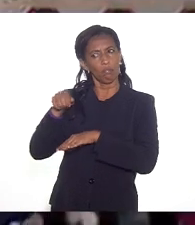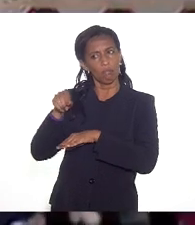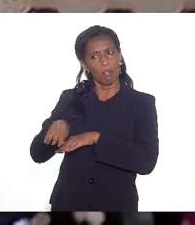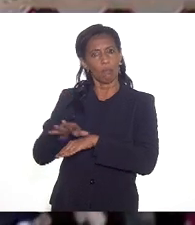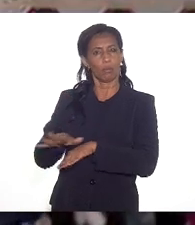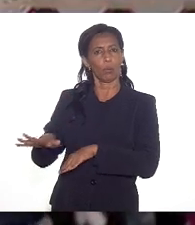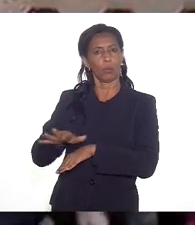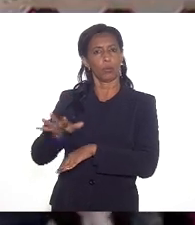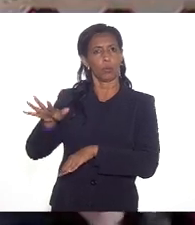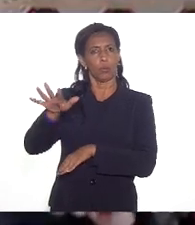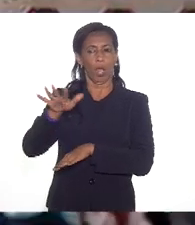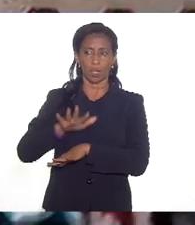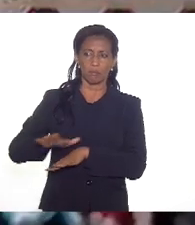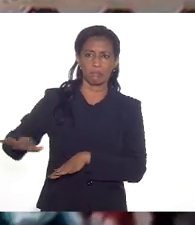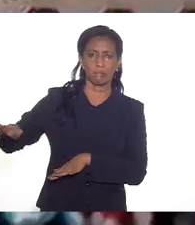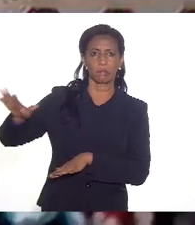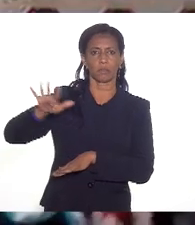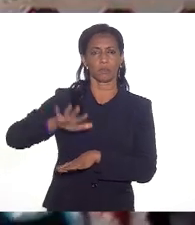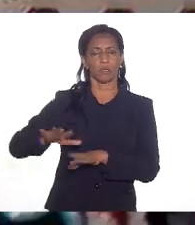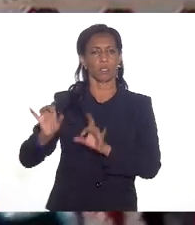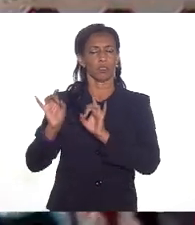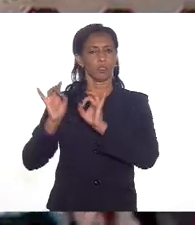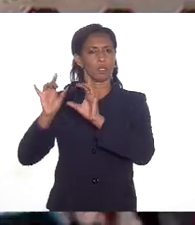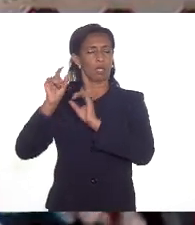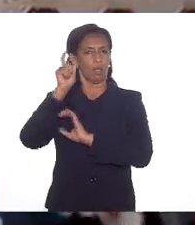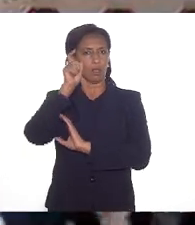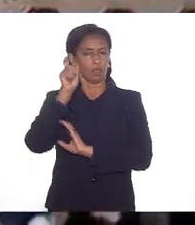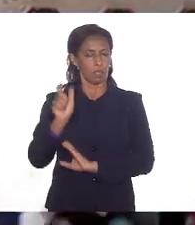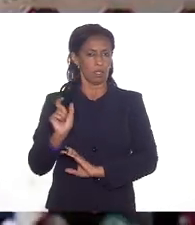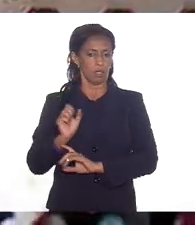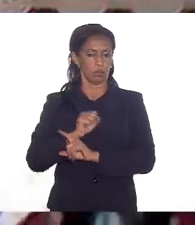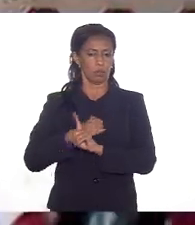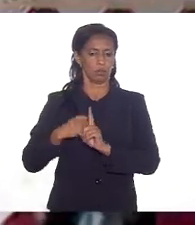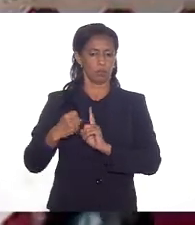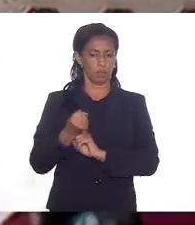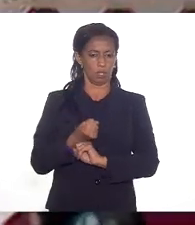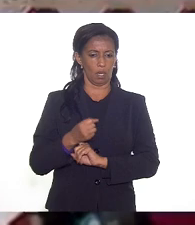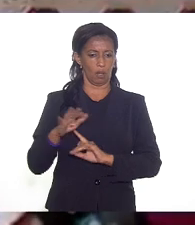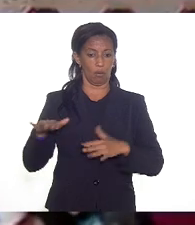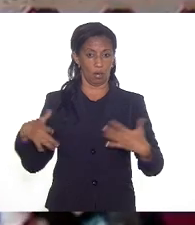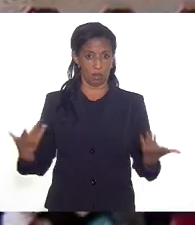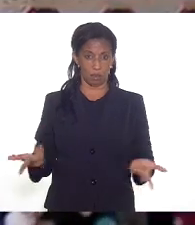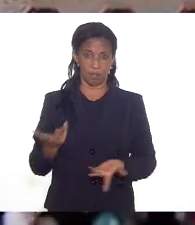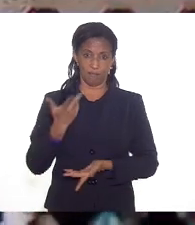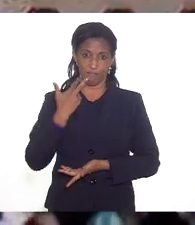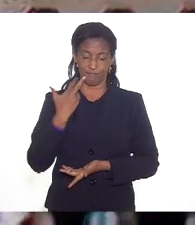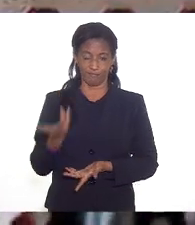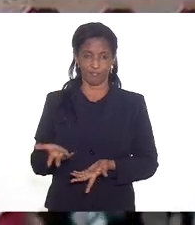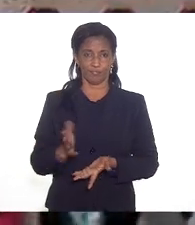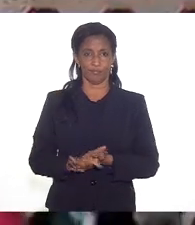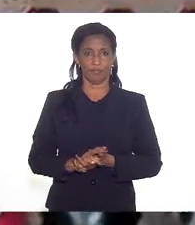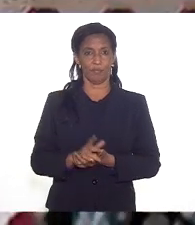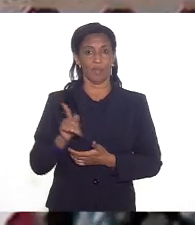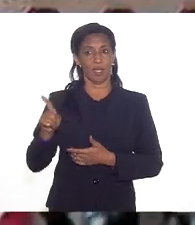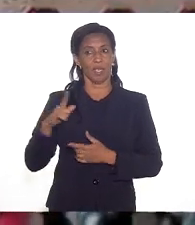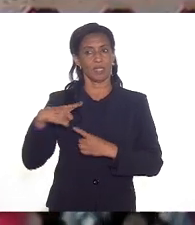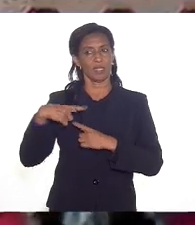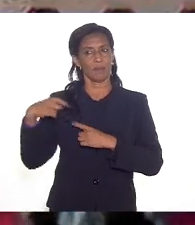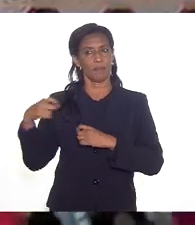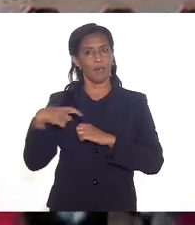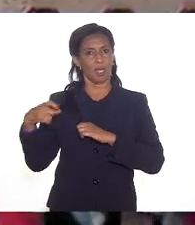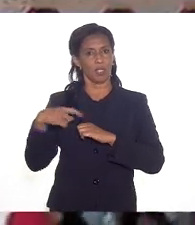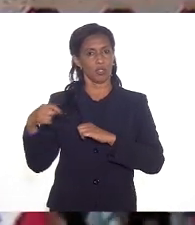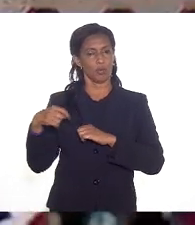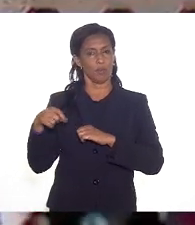territórios de favelas nas áreas de especial interesse social assim oficialmente chamada né esses Empreendimentos